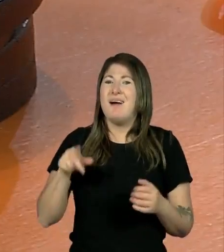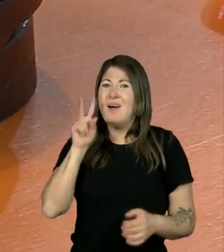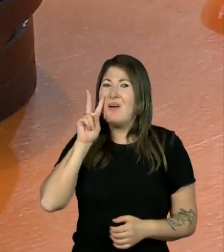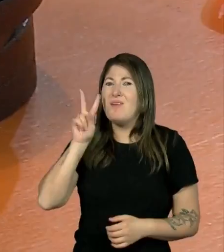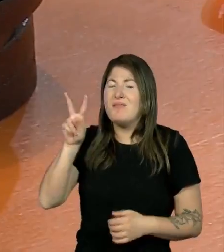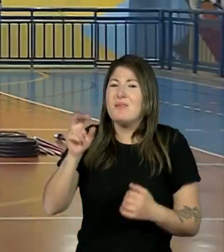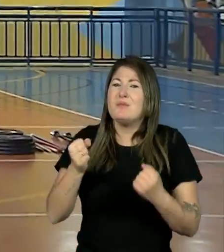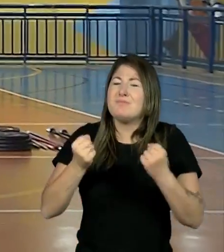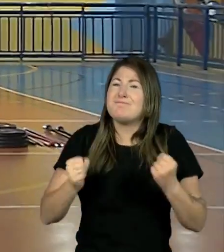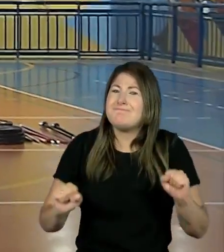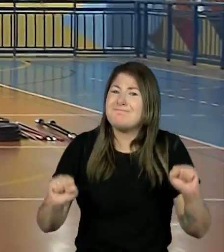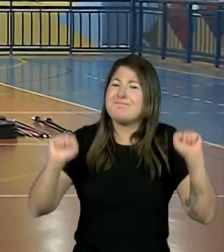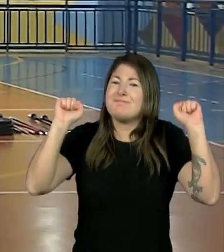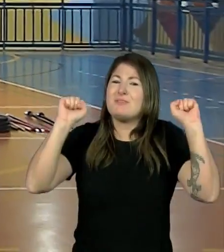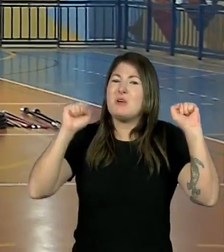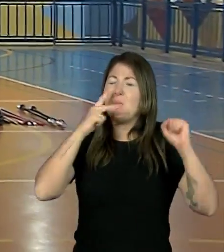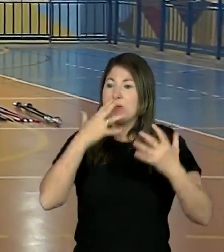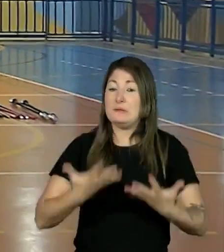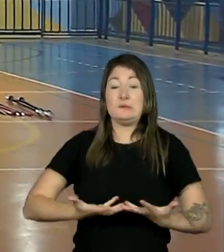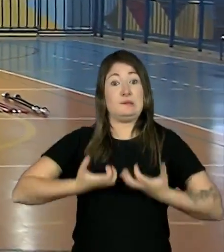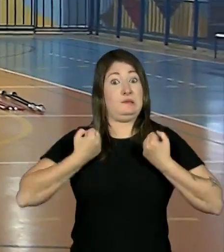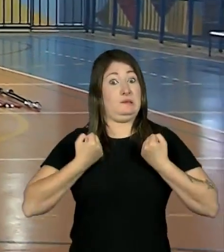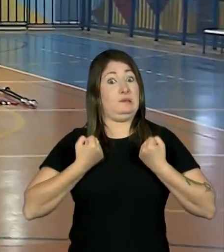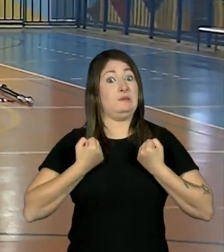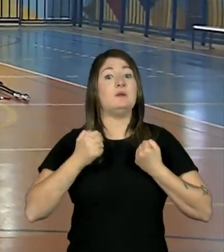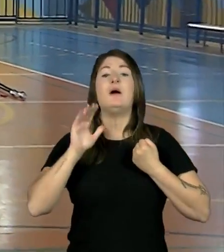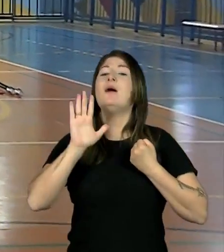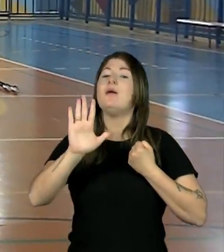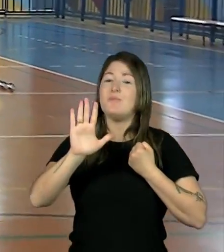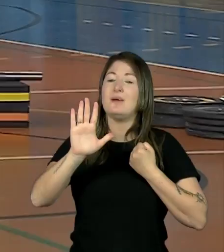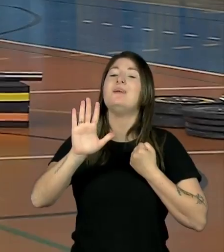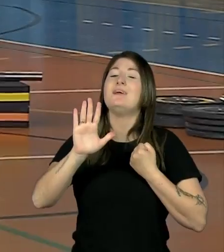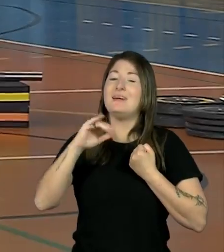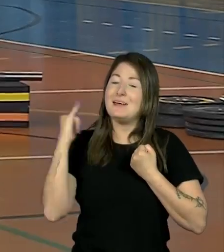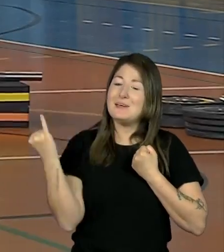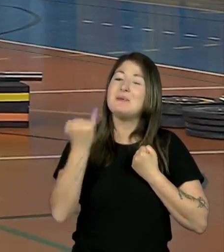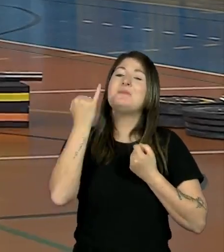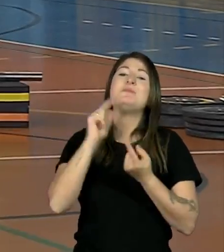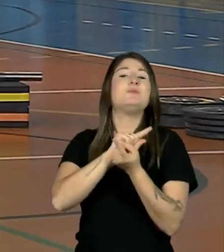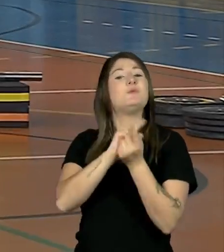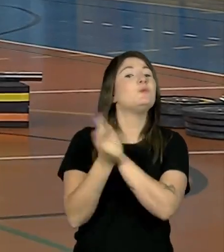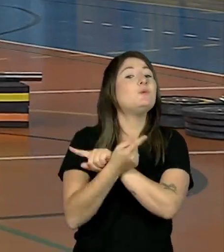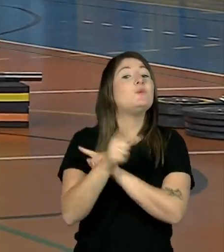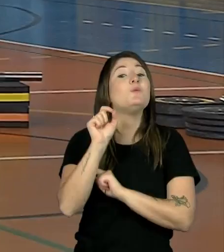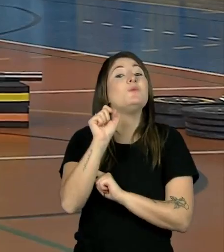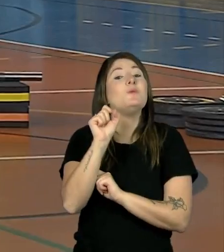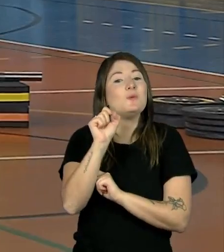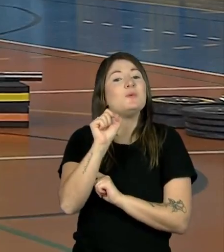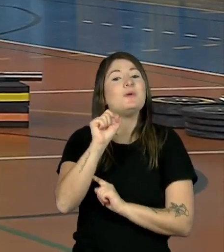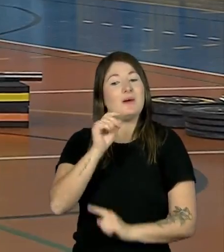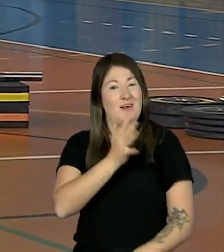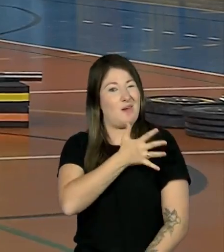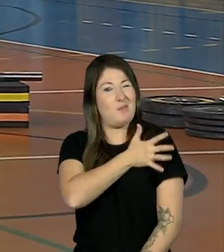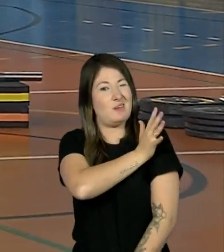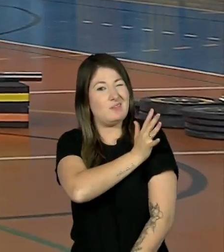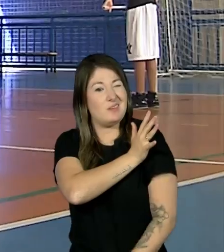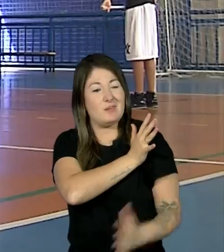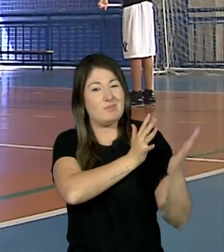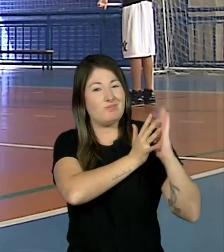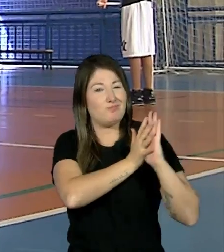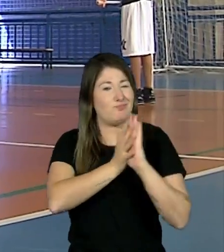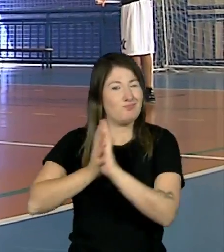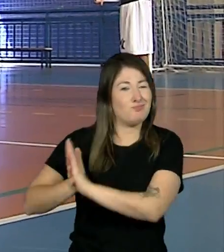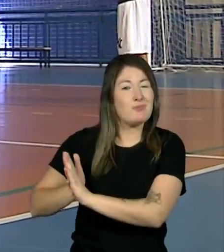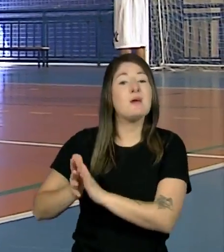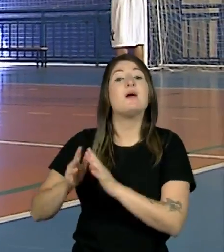se assustar, mas a ideia da iniciativa é justamente essa: derrubar preconceitos e deixar esse esporte